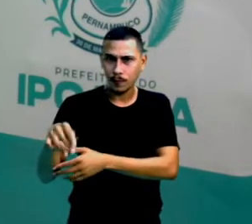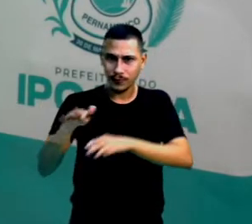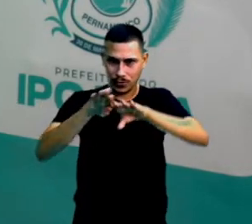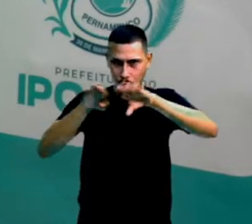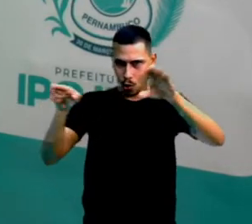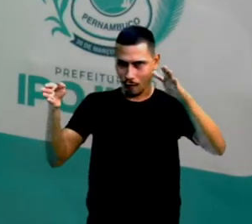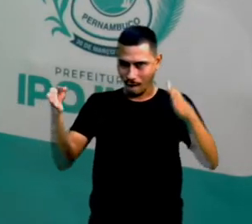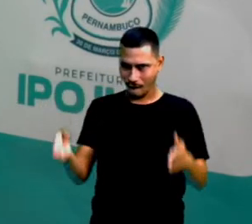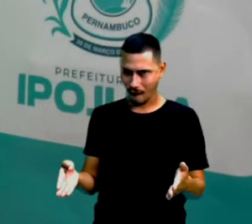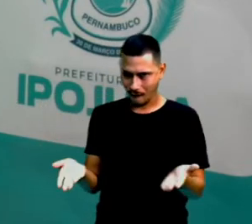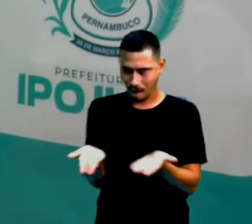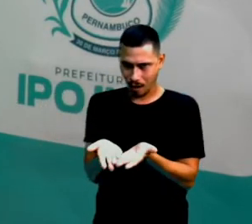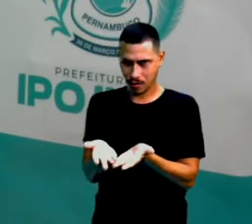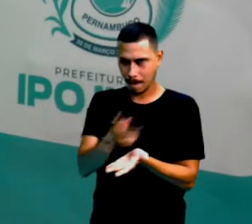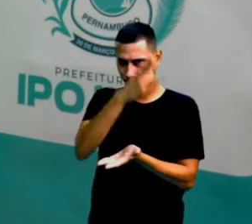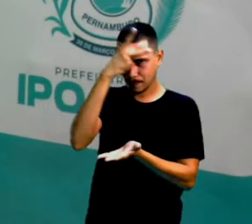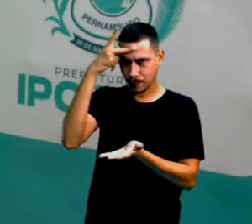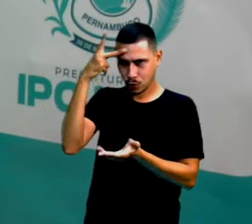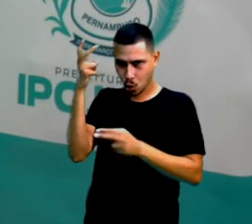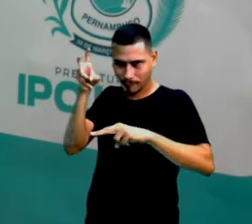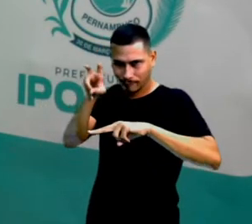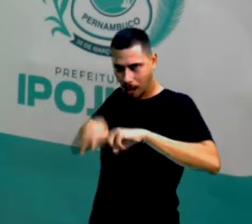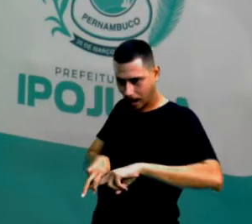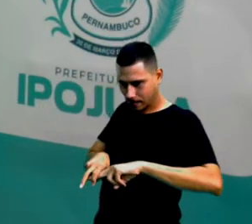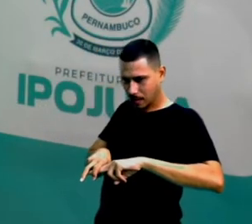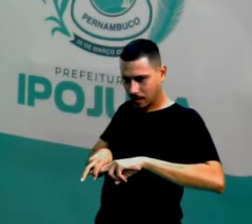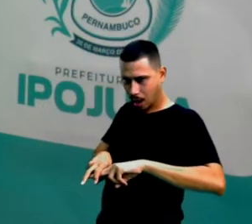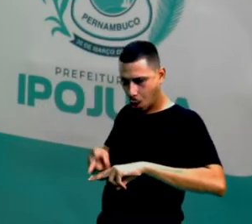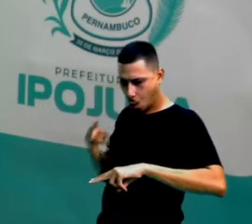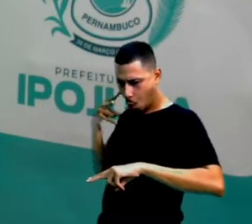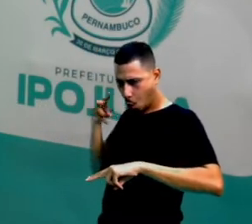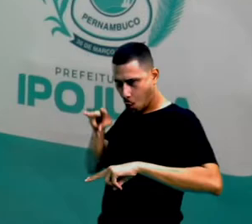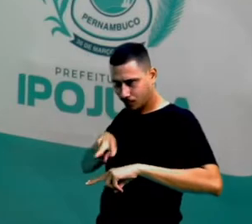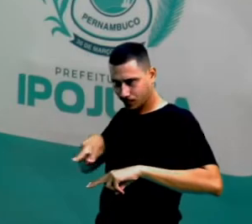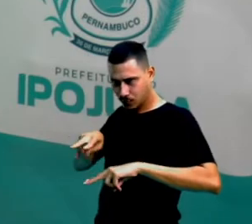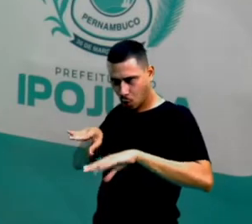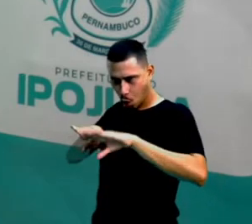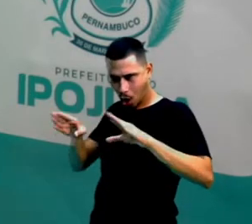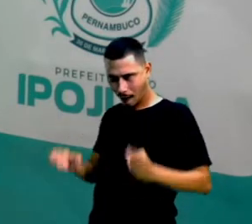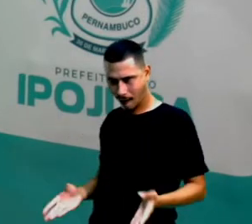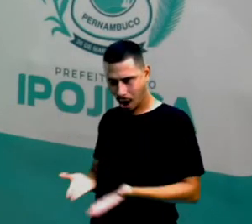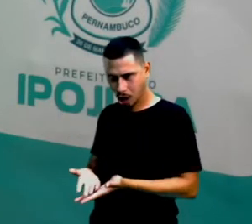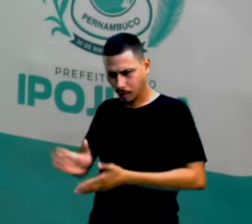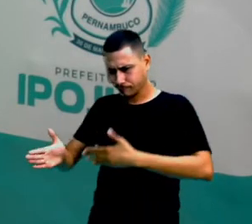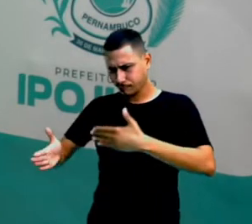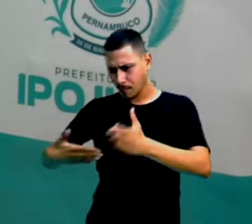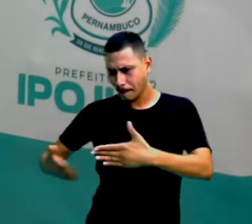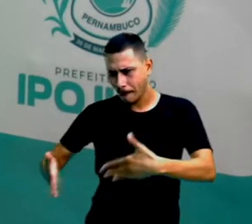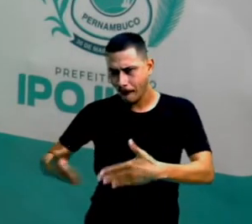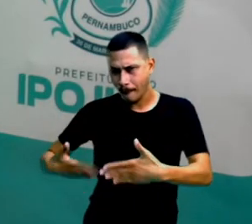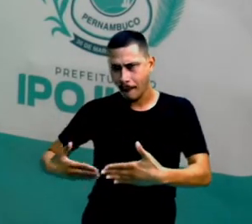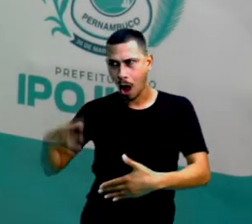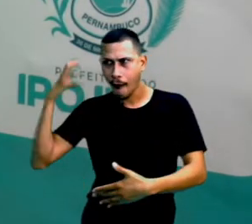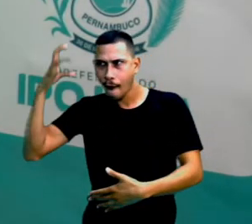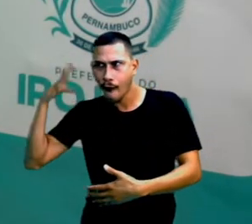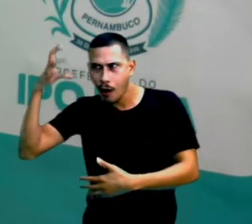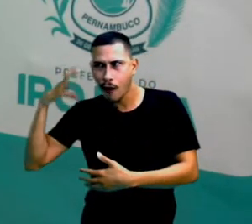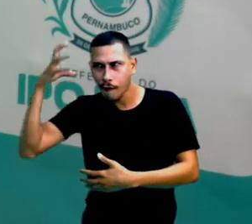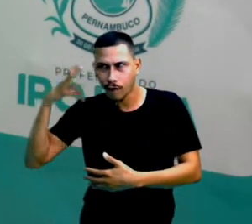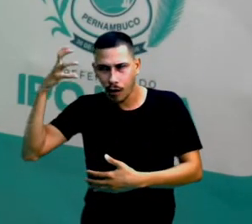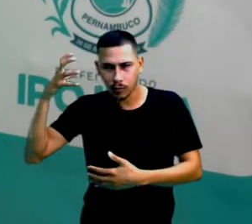caixa que a pessoa senta nela, o músico senta nela, o cajonista, e toca ali, e é um instrumento